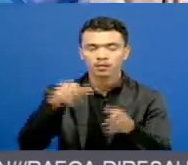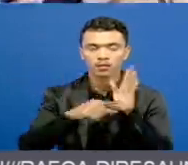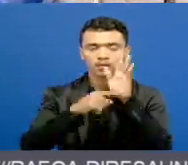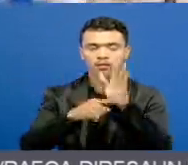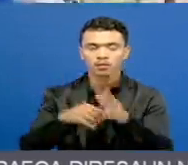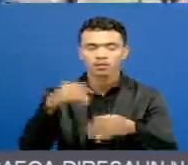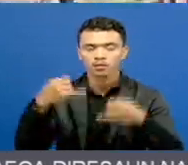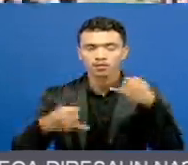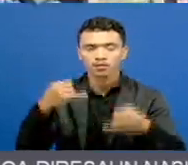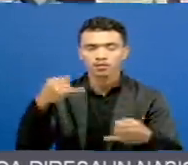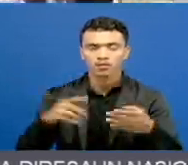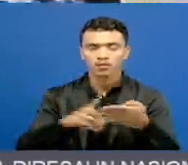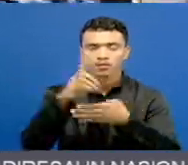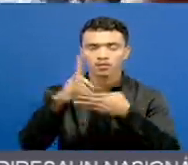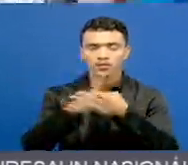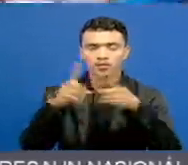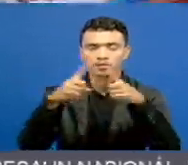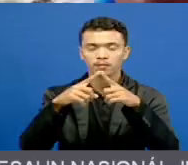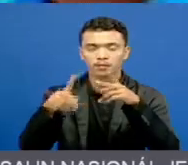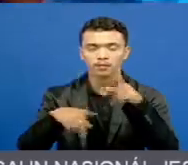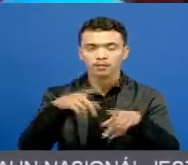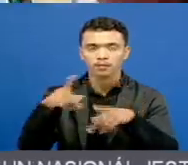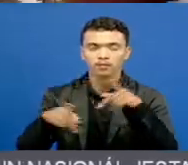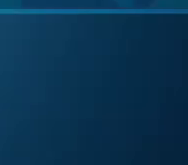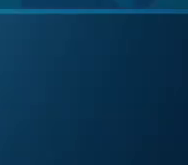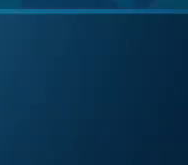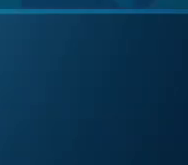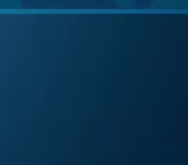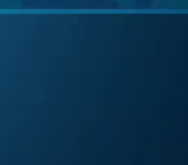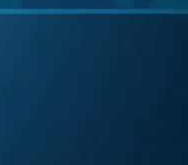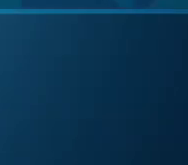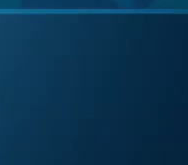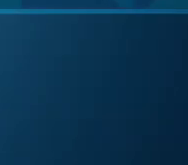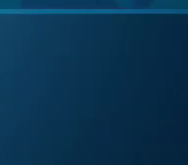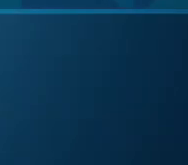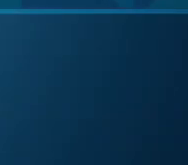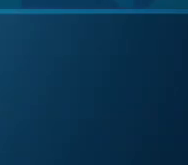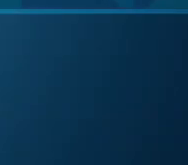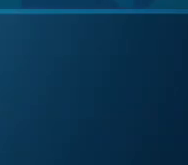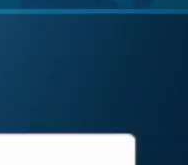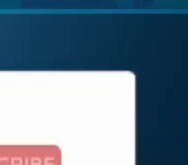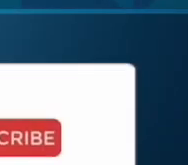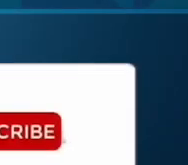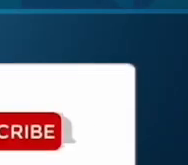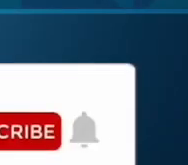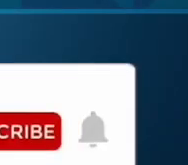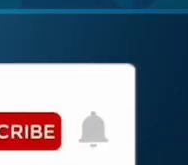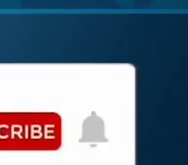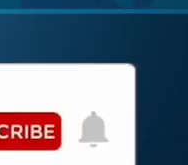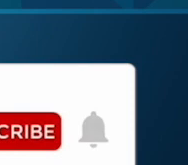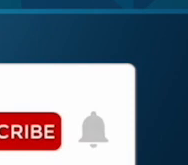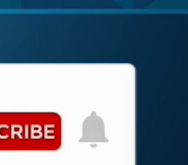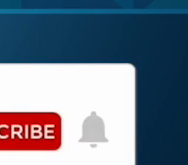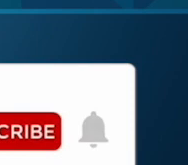desenvolvimento do povo. Rússia Tauro Miguel Jesus ba RTTL. Atu retang informação factuais não atuais,